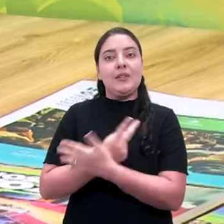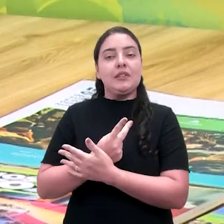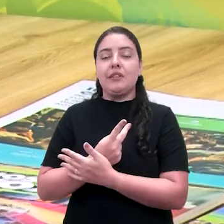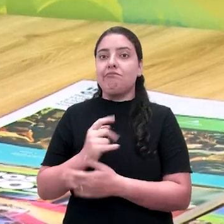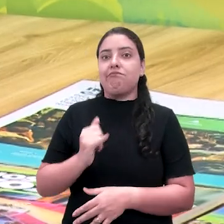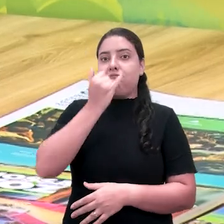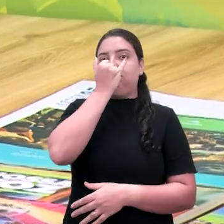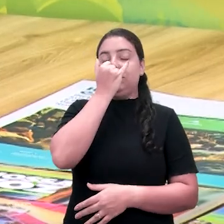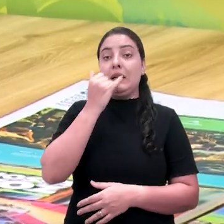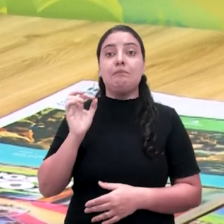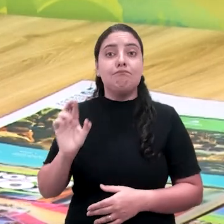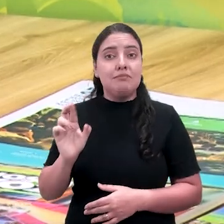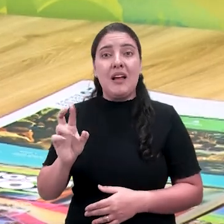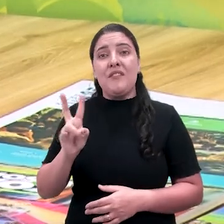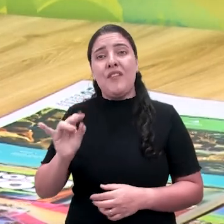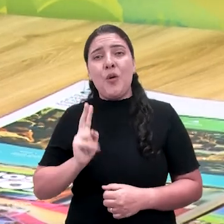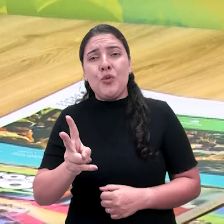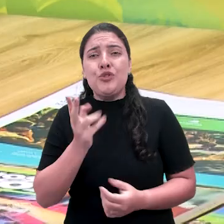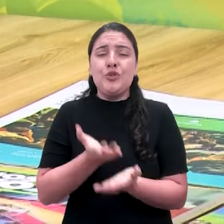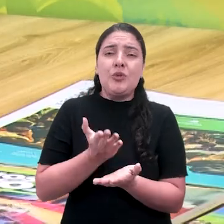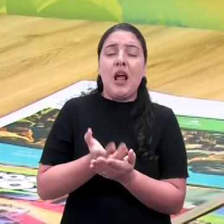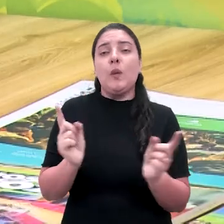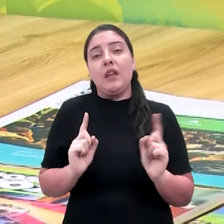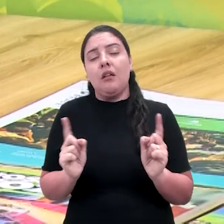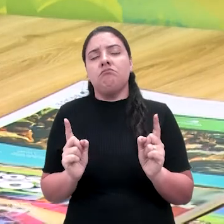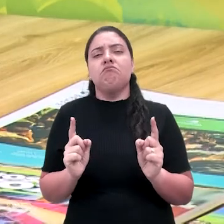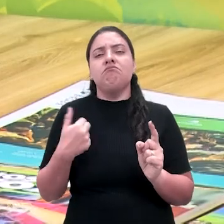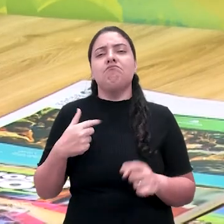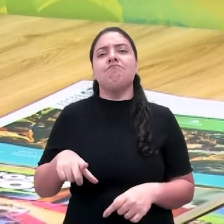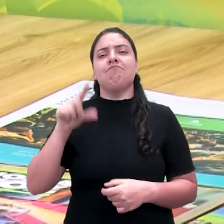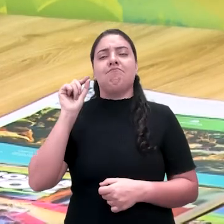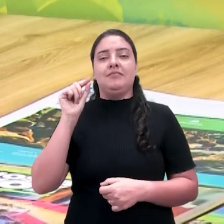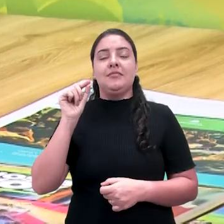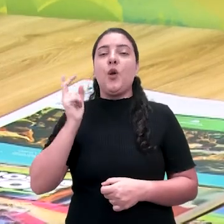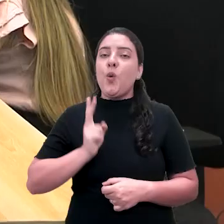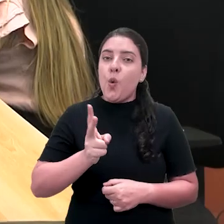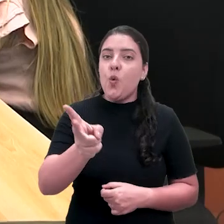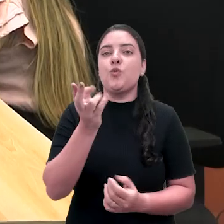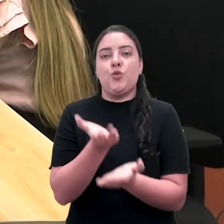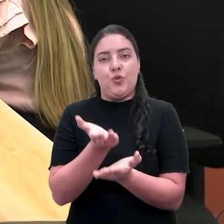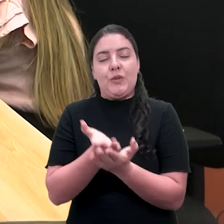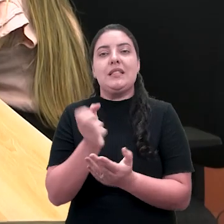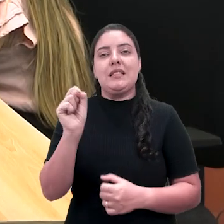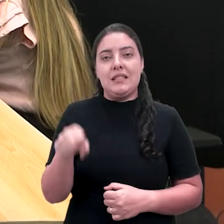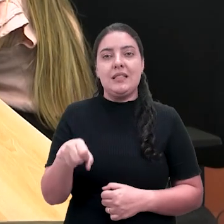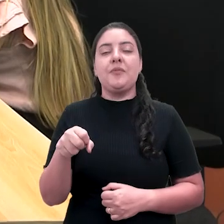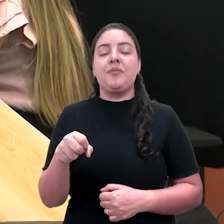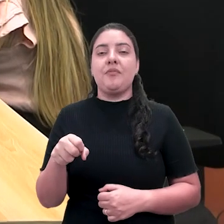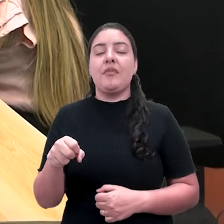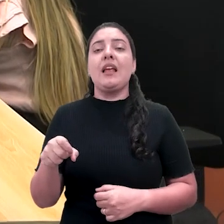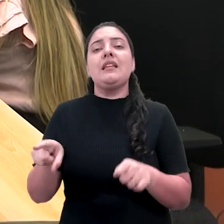de, será que vai continuar, não vai continuar? Mas aí a gente optou por dar continuidade. Eu fiz muita o Enem.